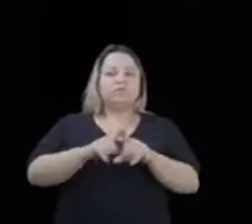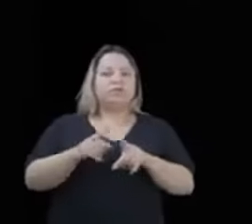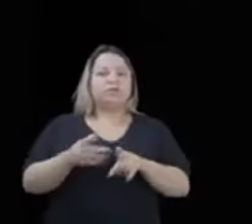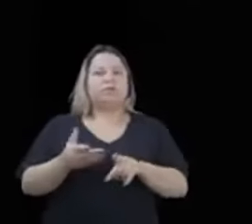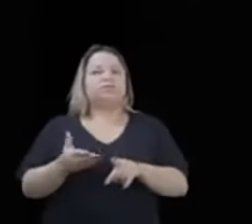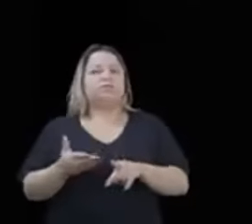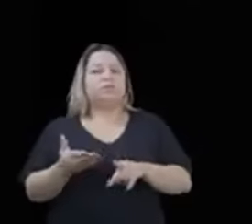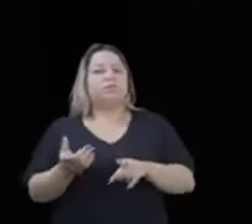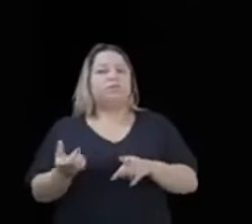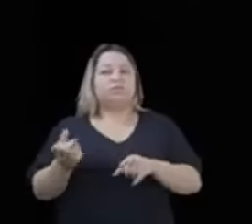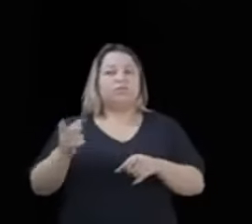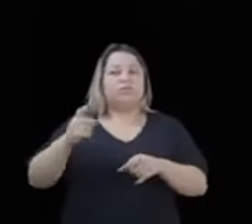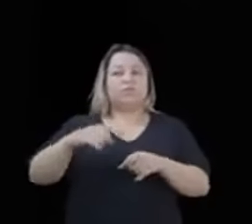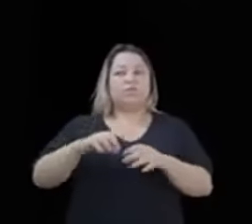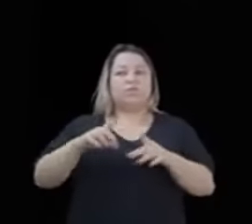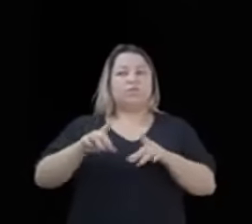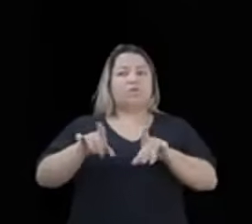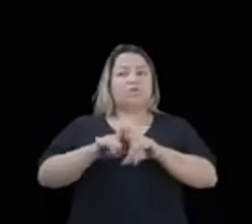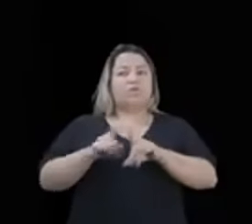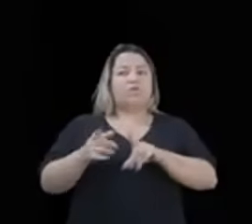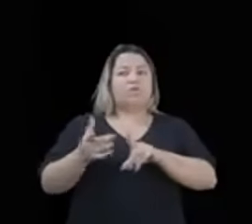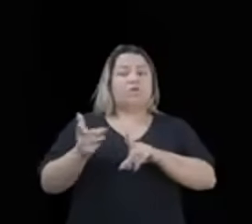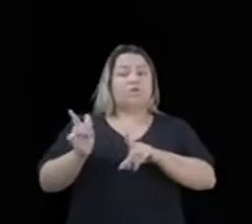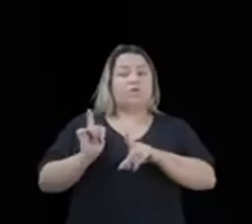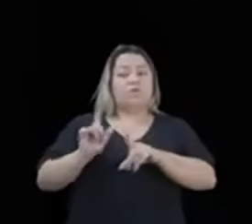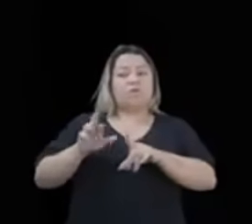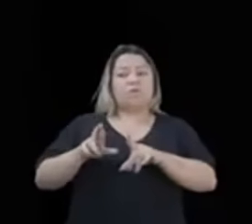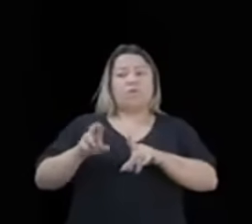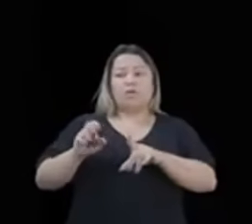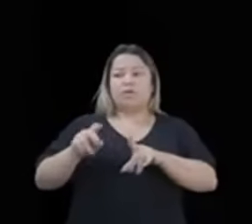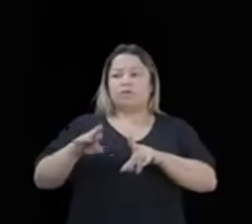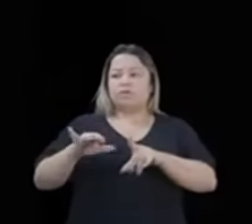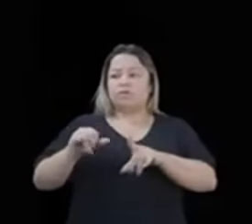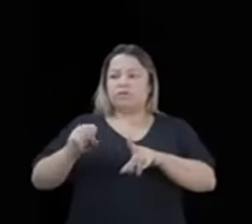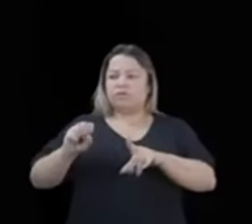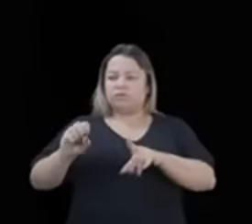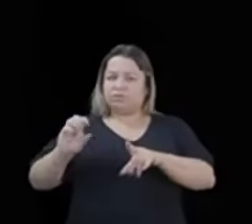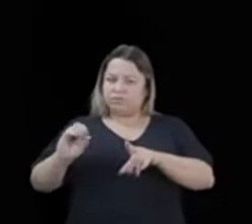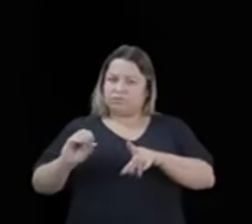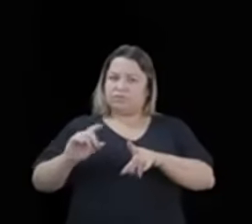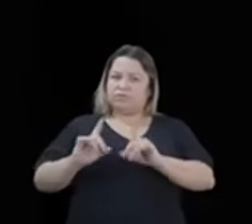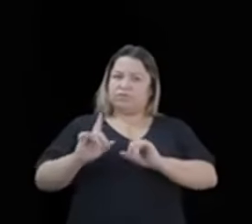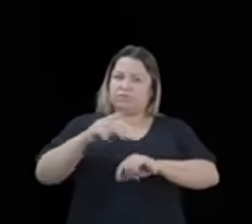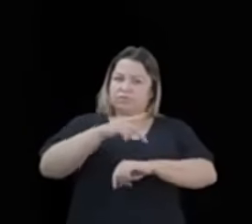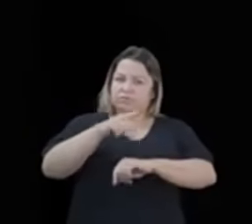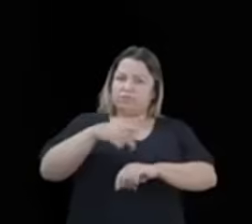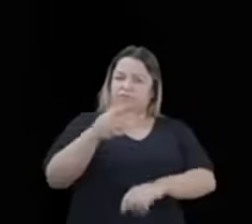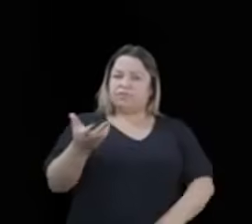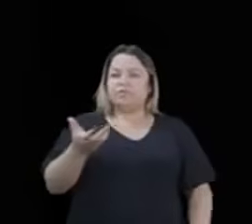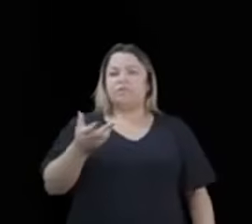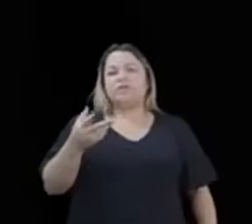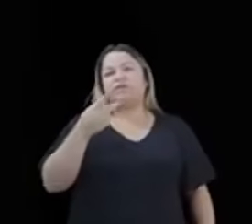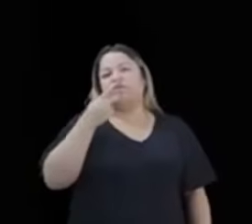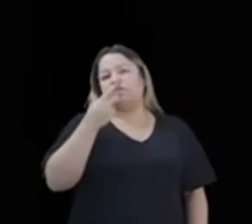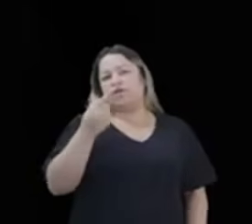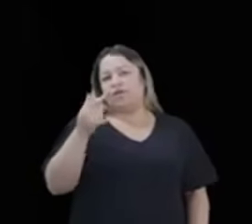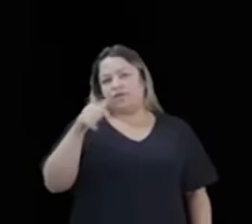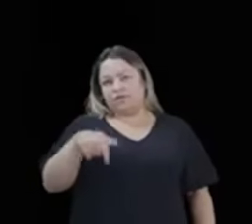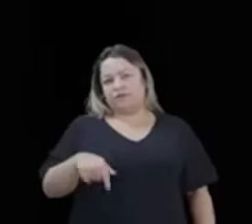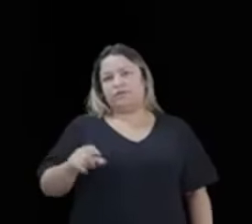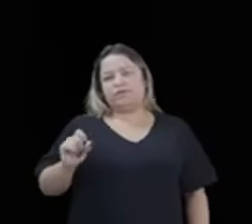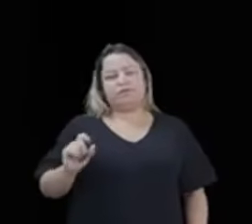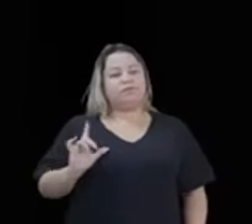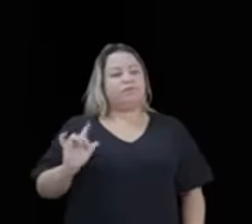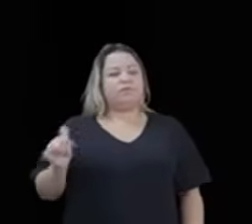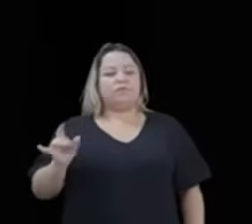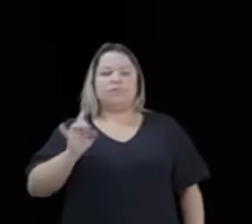democracia, o retrocesso dos direitos humanos e o retrocesso do projeto de país que nós queremos. E dizer aqui, sem